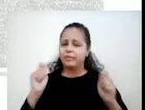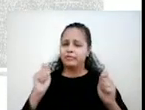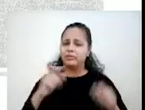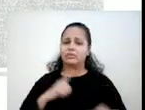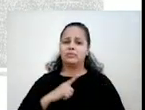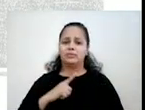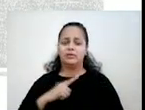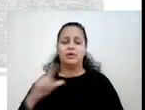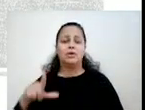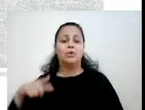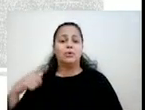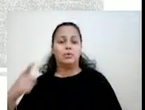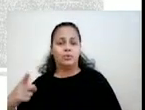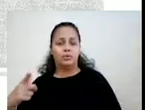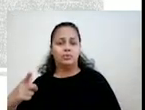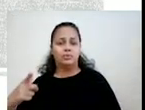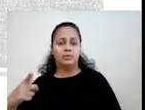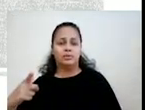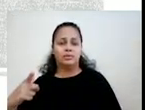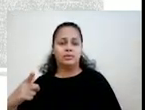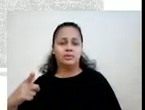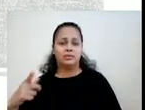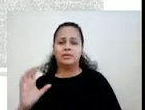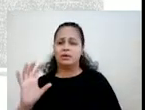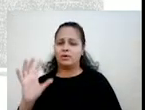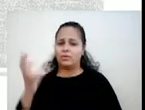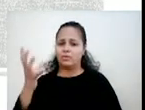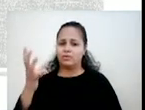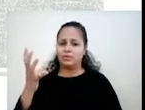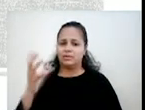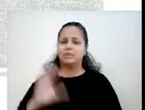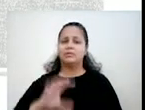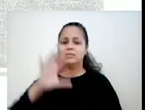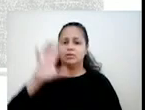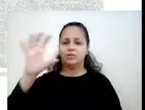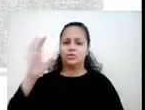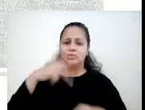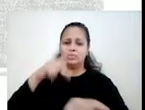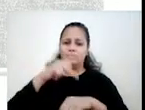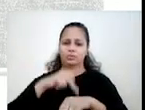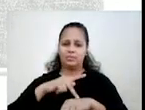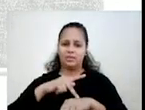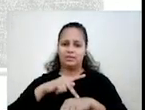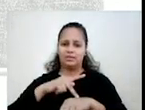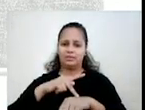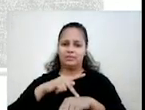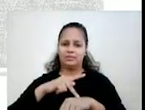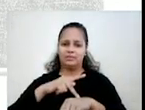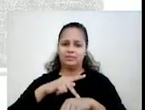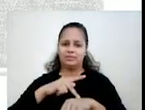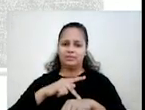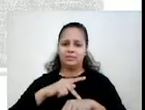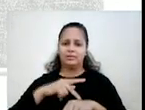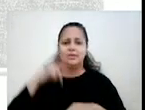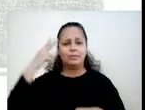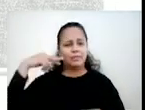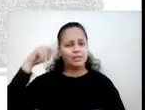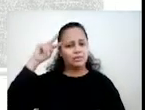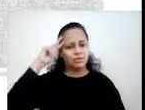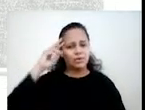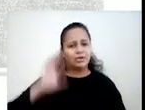existiram. Outras que aconteceram em outras regiões do país acabam ficando mais para